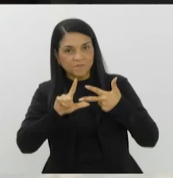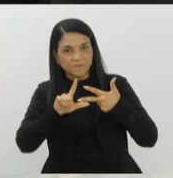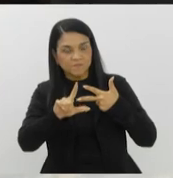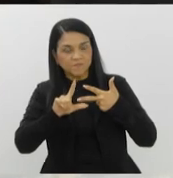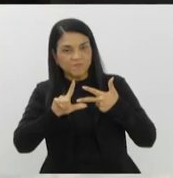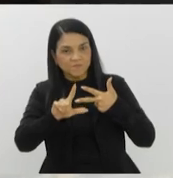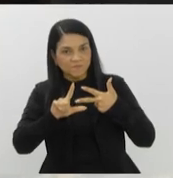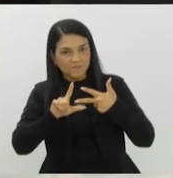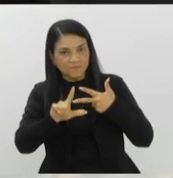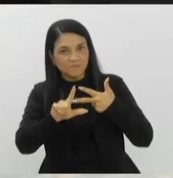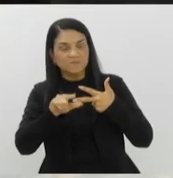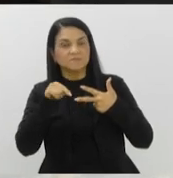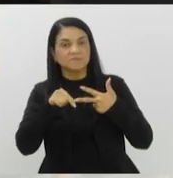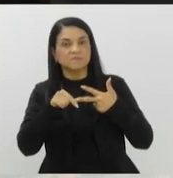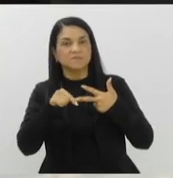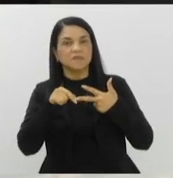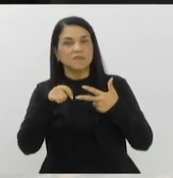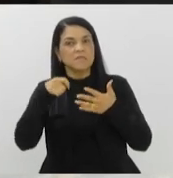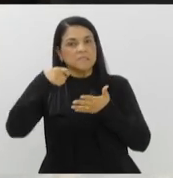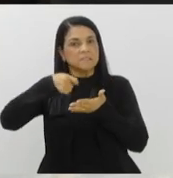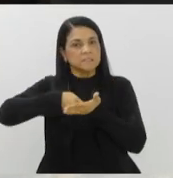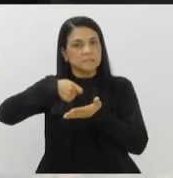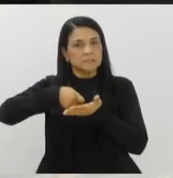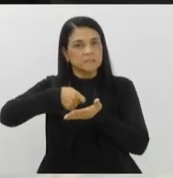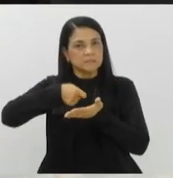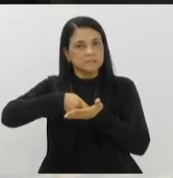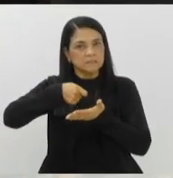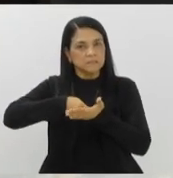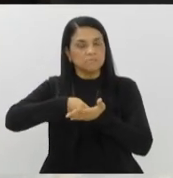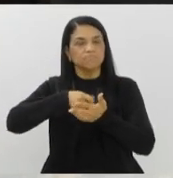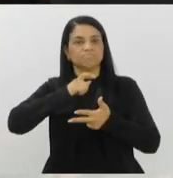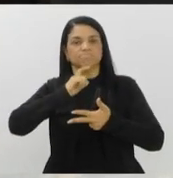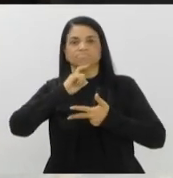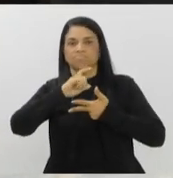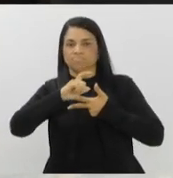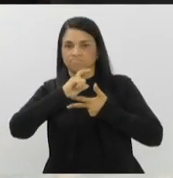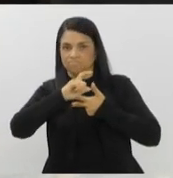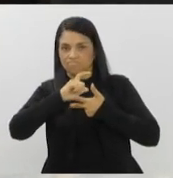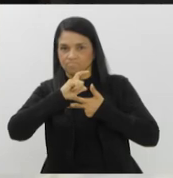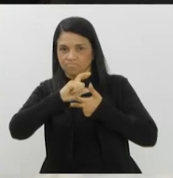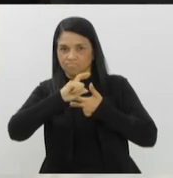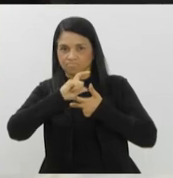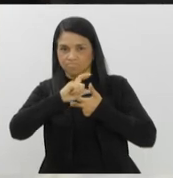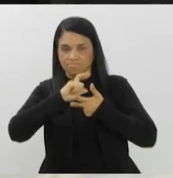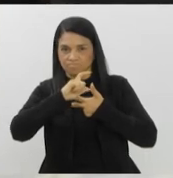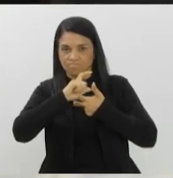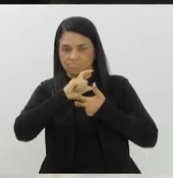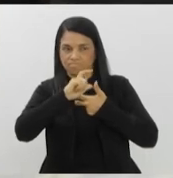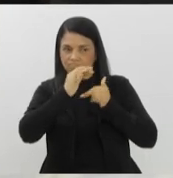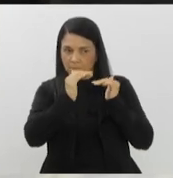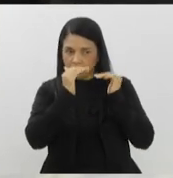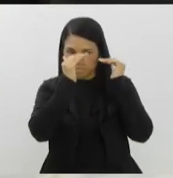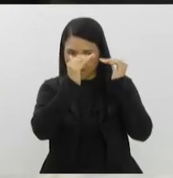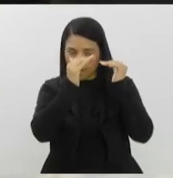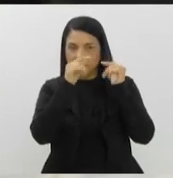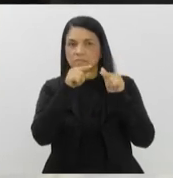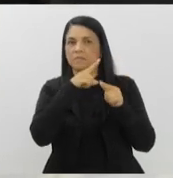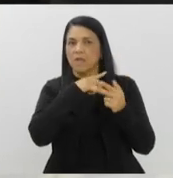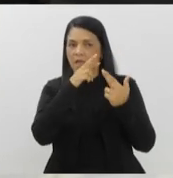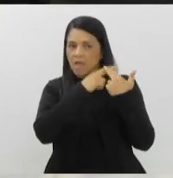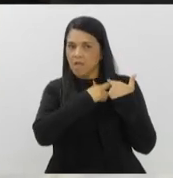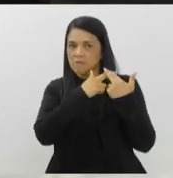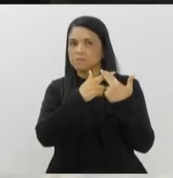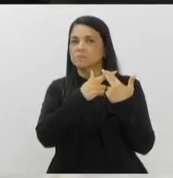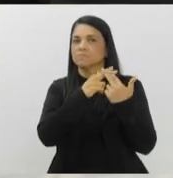pressão às instâncias do executivo, né, que tem muitas responsabilidades que devem